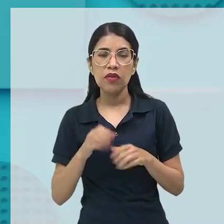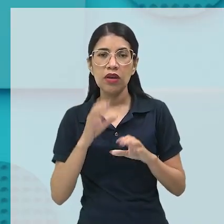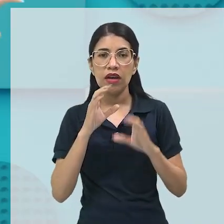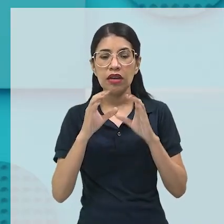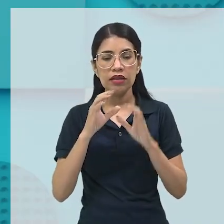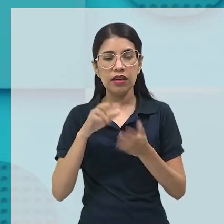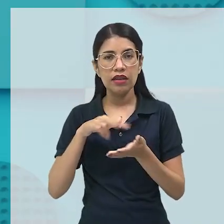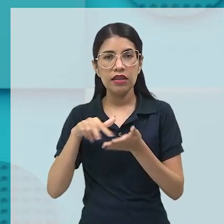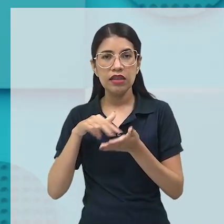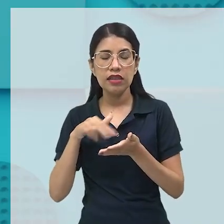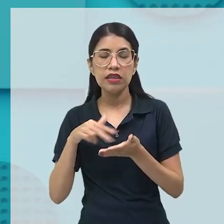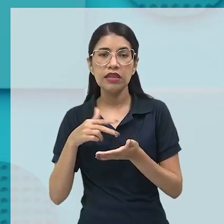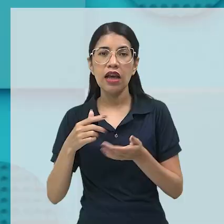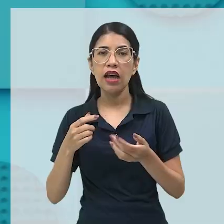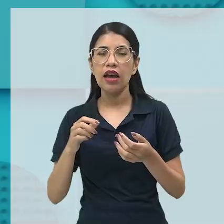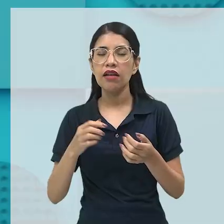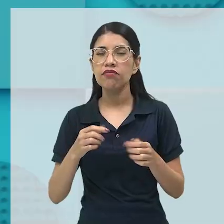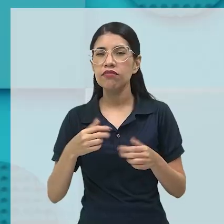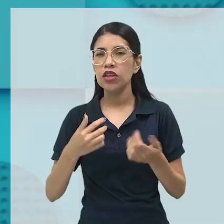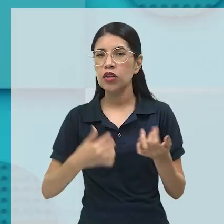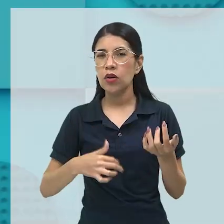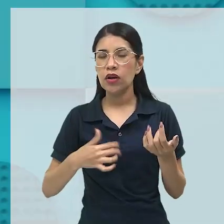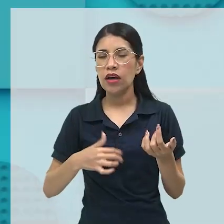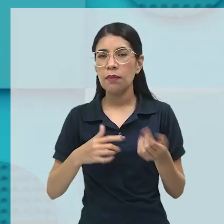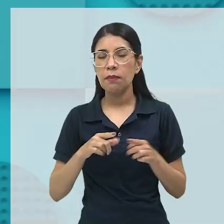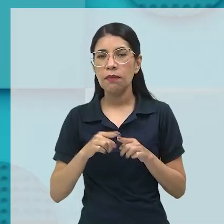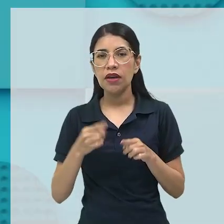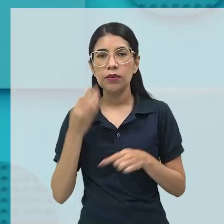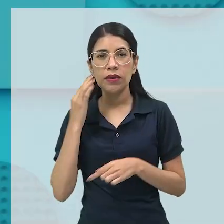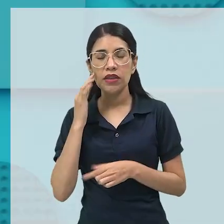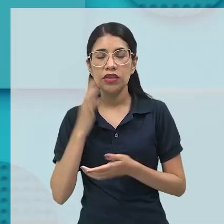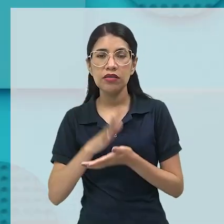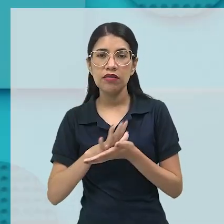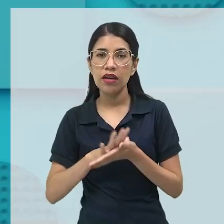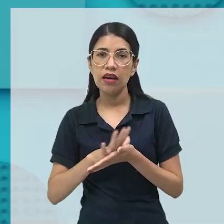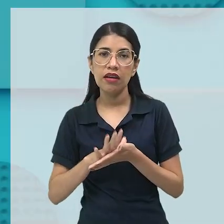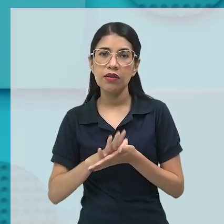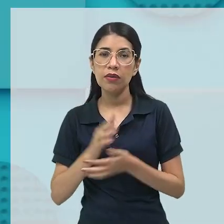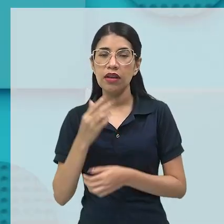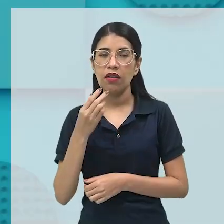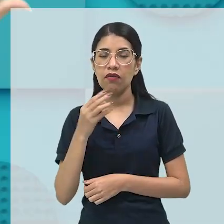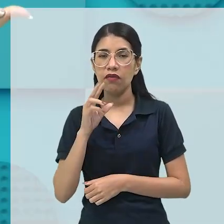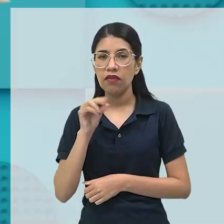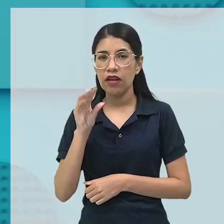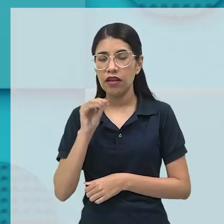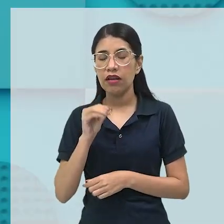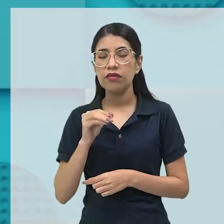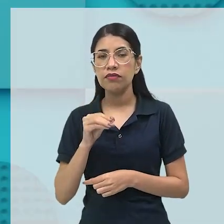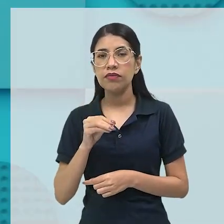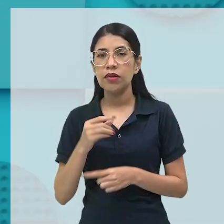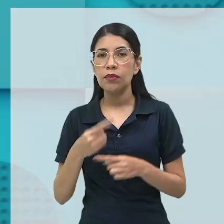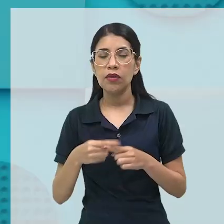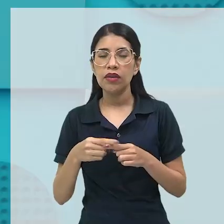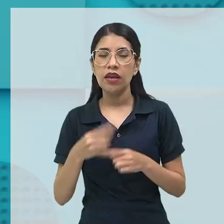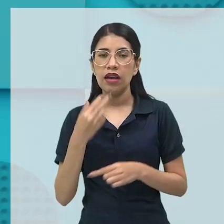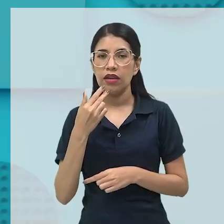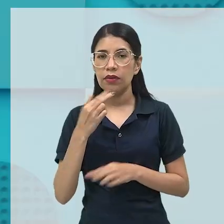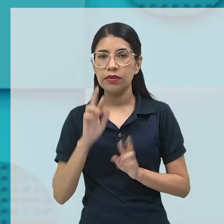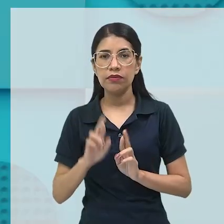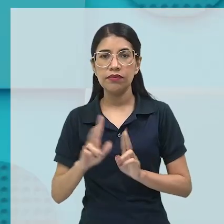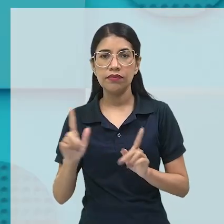cantar, dançar, tudo ao mesmo tempo? E eles não entendiam o que estava sendo dito, por motivos óbvios, né? Não era o mesmo